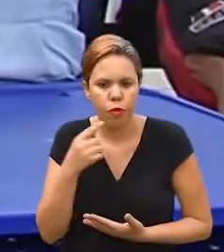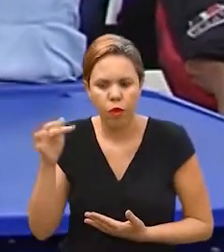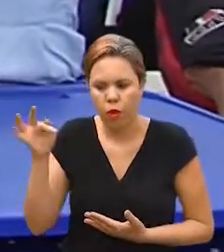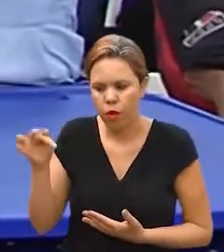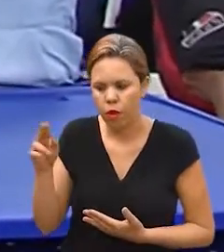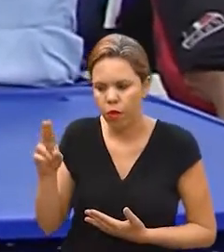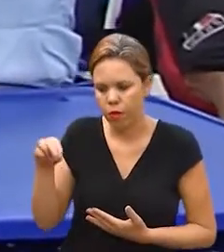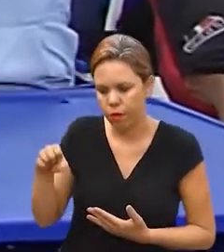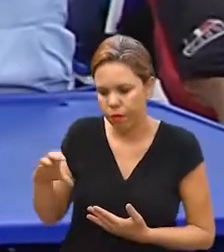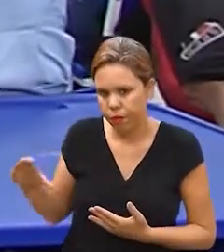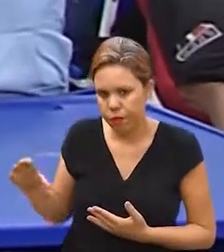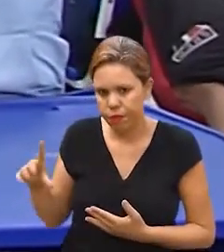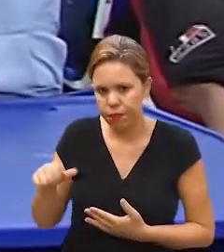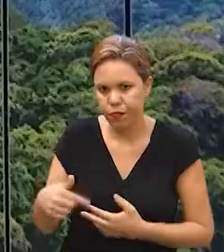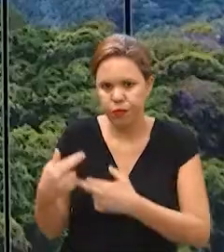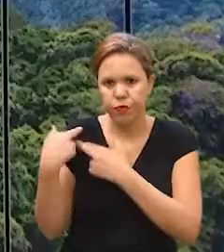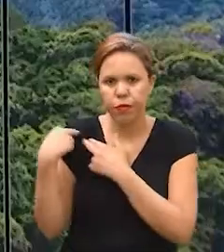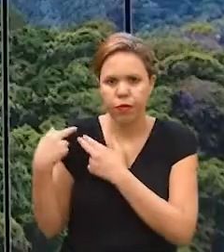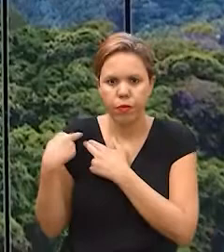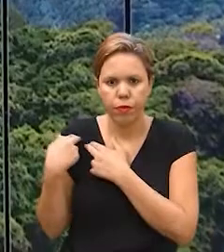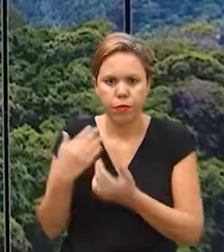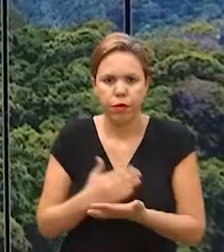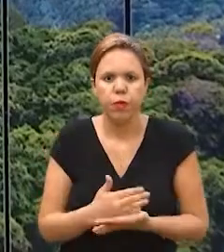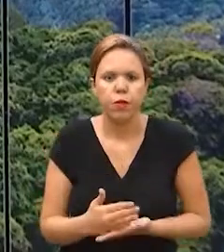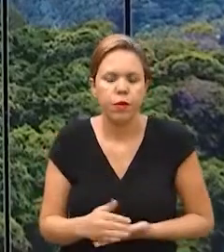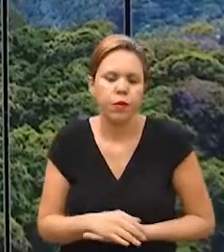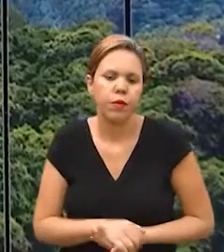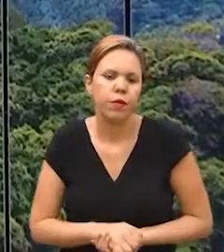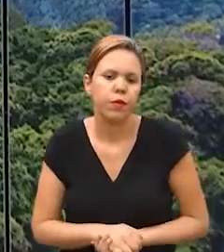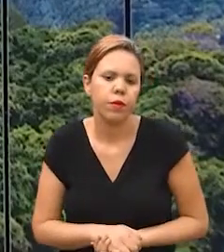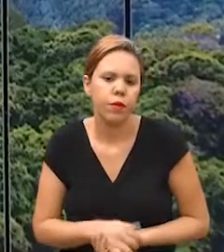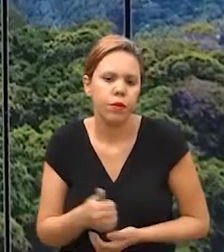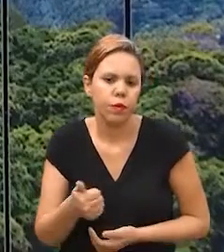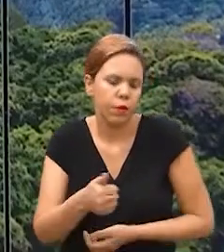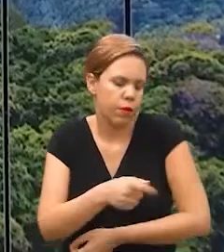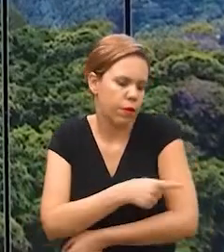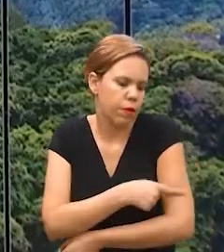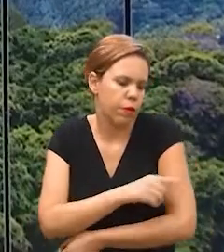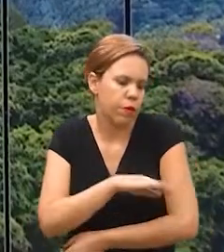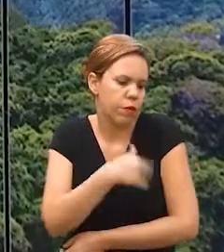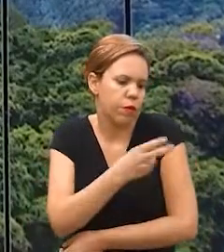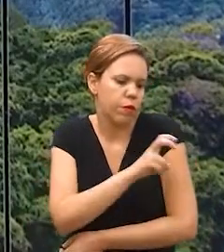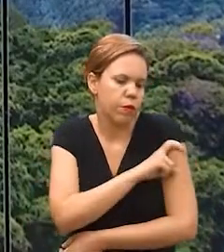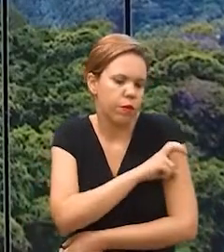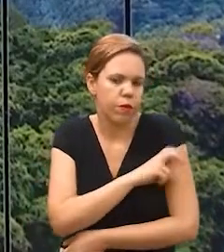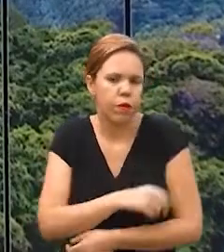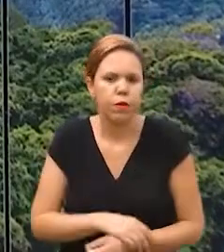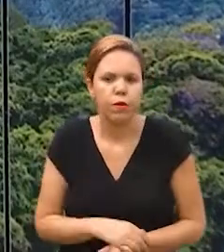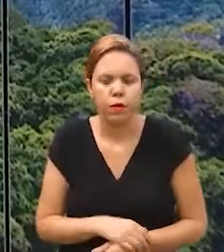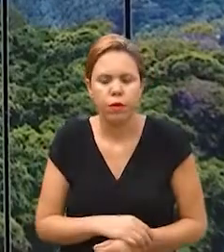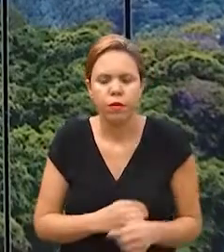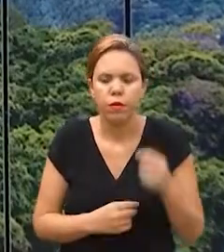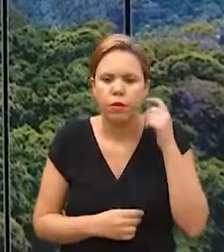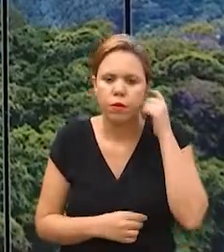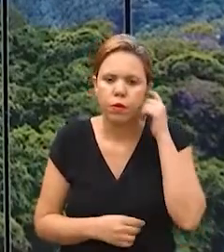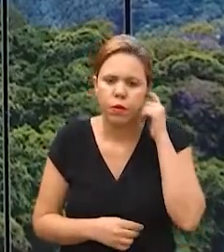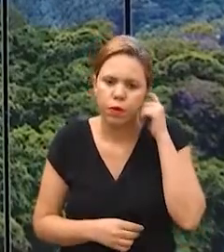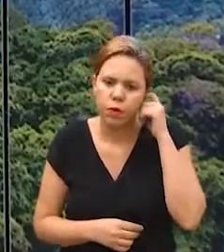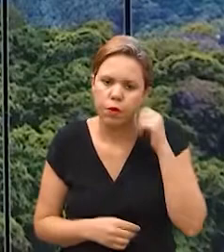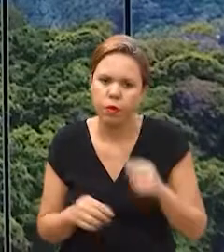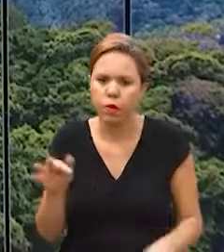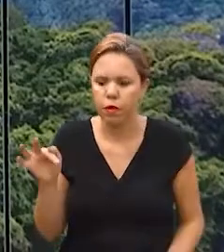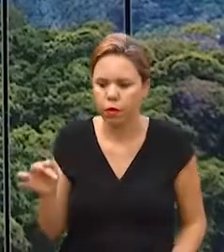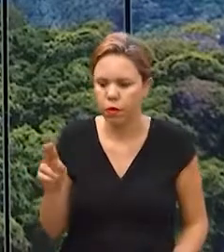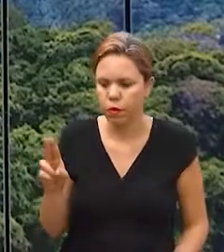FUMEC é responsável pelo EJA anos iniciais, que é do 1º ao 5º ano. E neste universo, a FUMEC